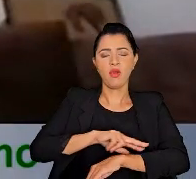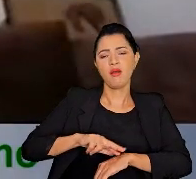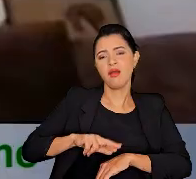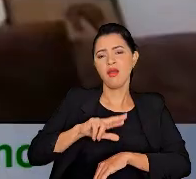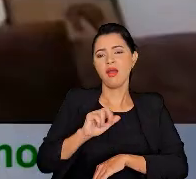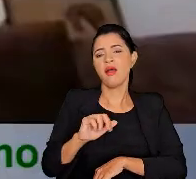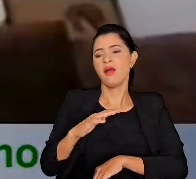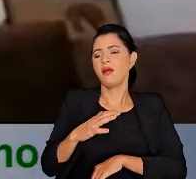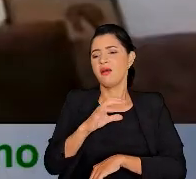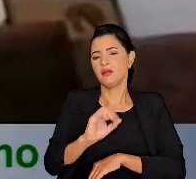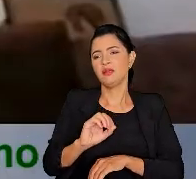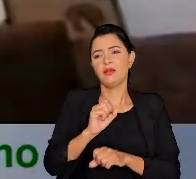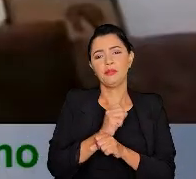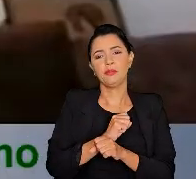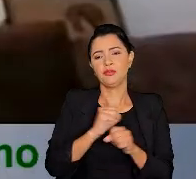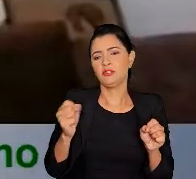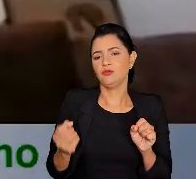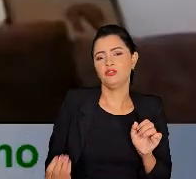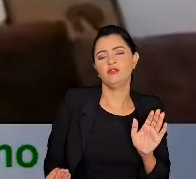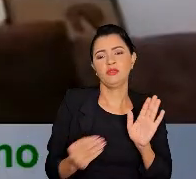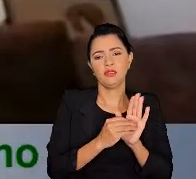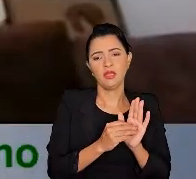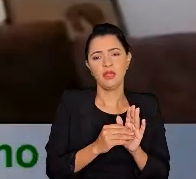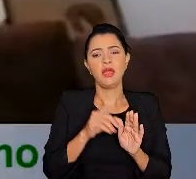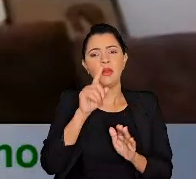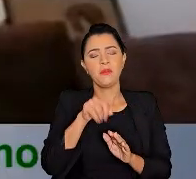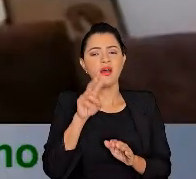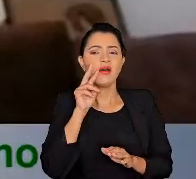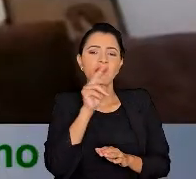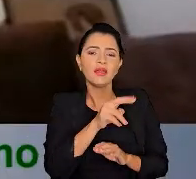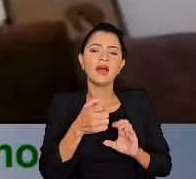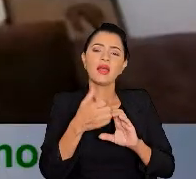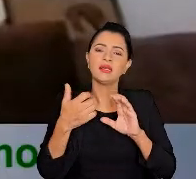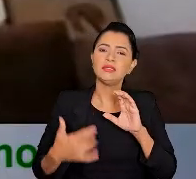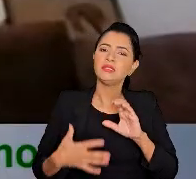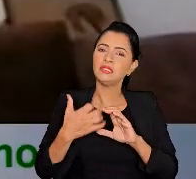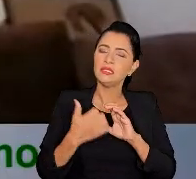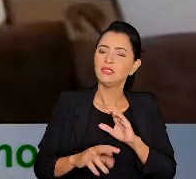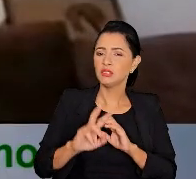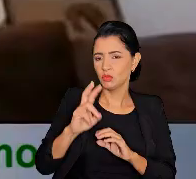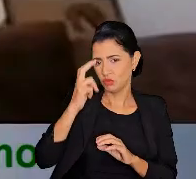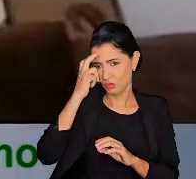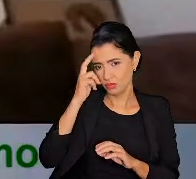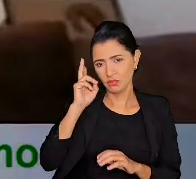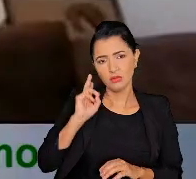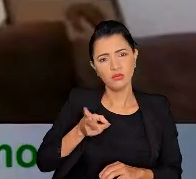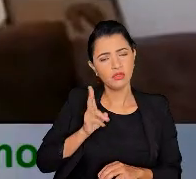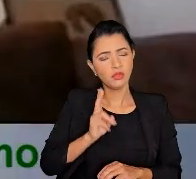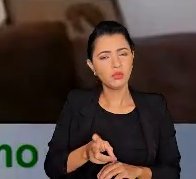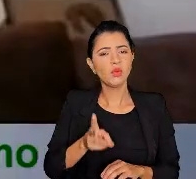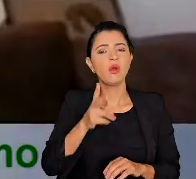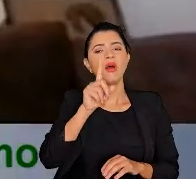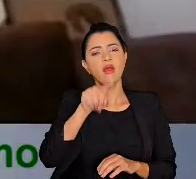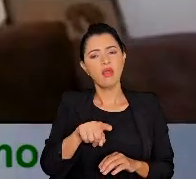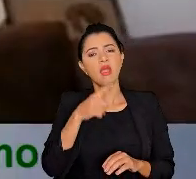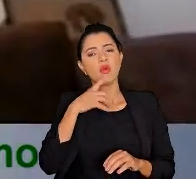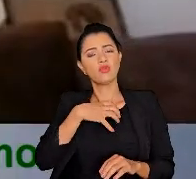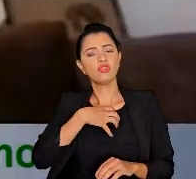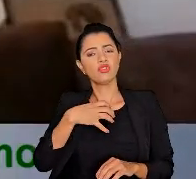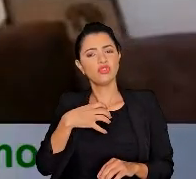revela impossível de fixar, mas tendo em vista características culturais permanentes. Trata-se de uma forma